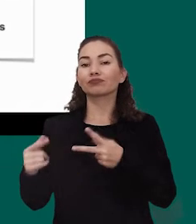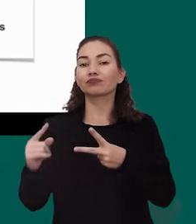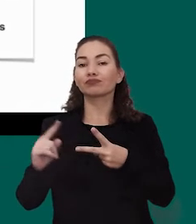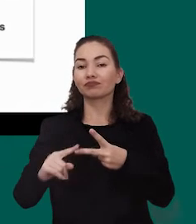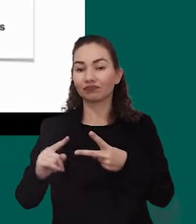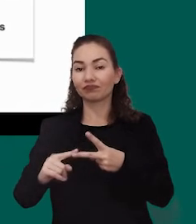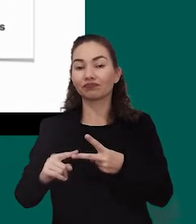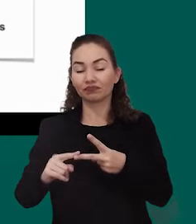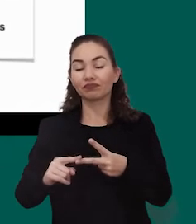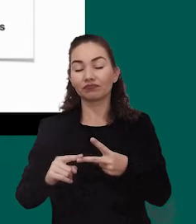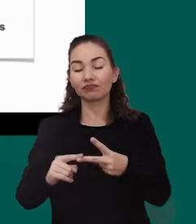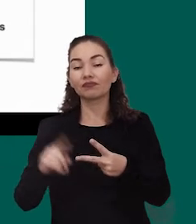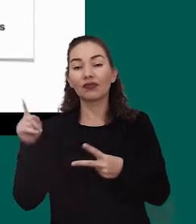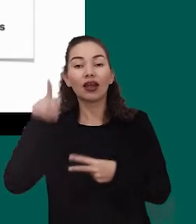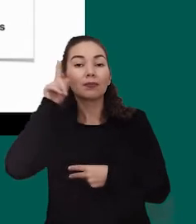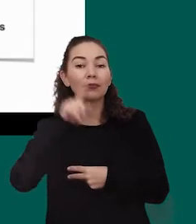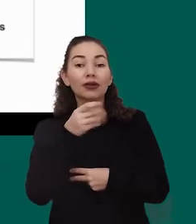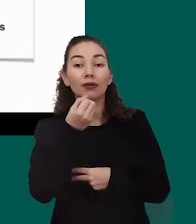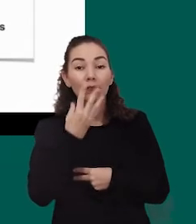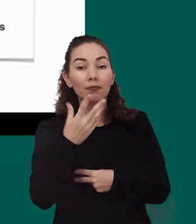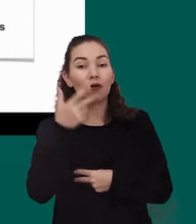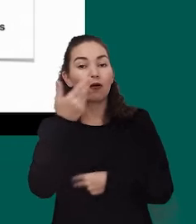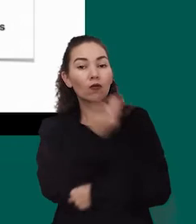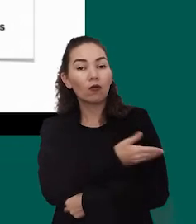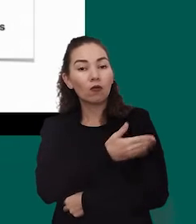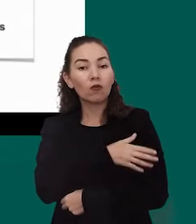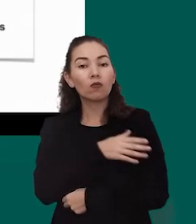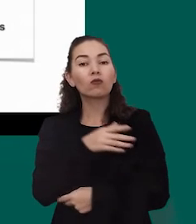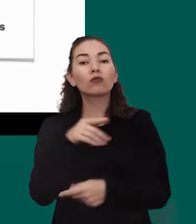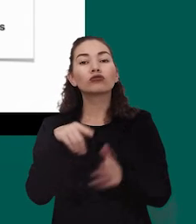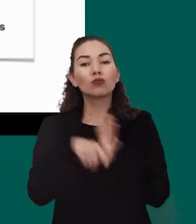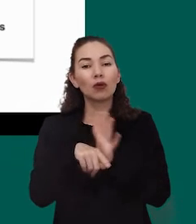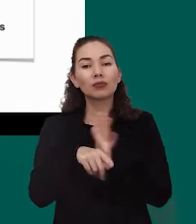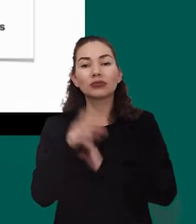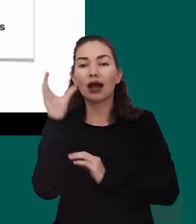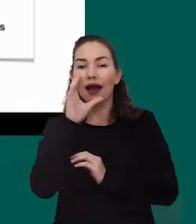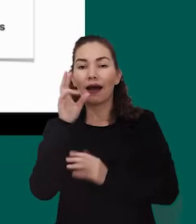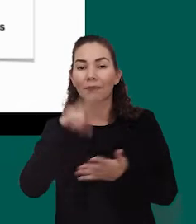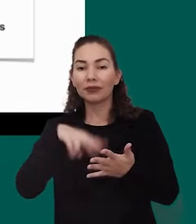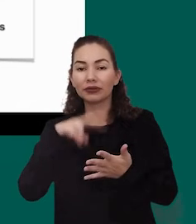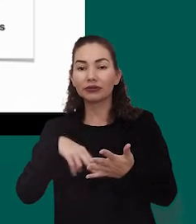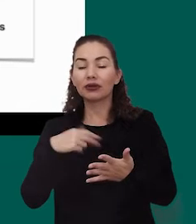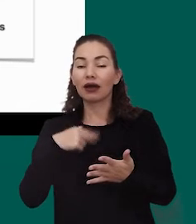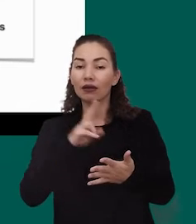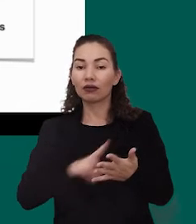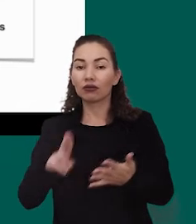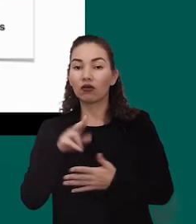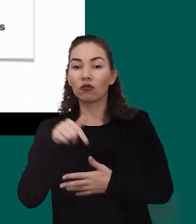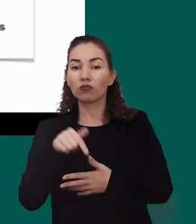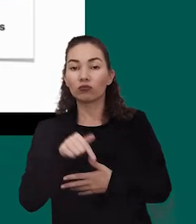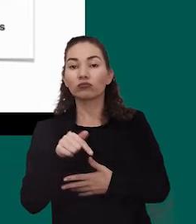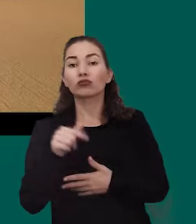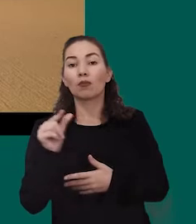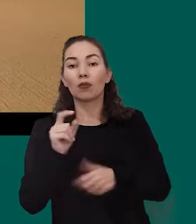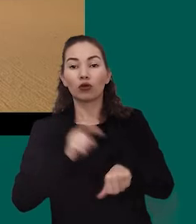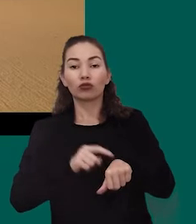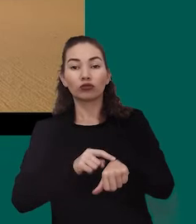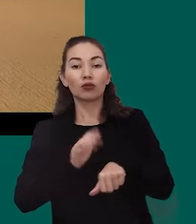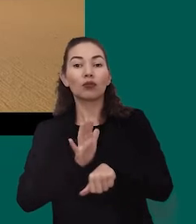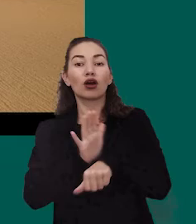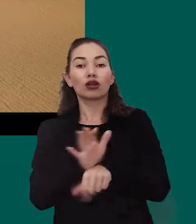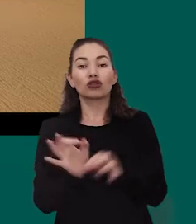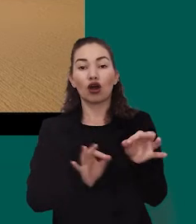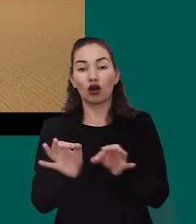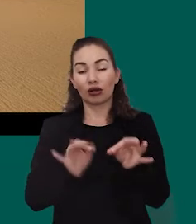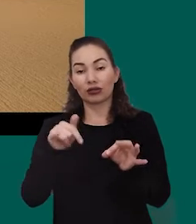Times americano. É muito bom isso, a gente costuma consultar quando a gente quer ver rapidinho alguma coisa, e eu usei isso daí mais recentemente para poder ajudar a montar essa